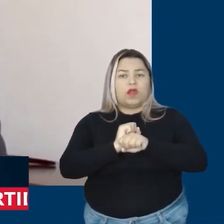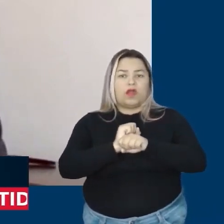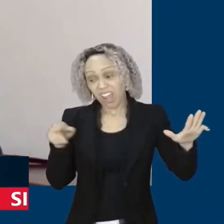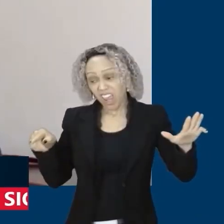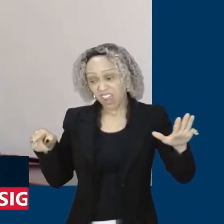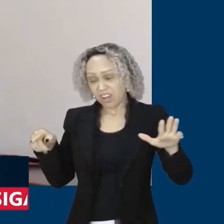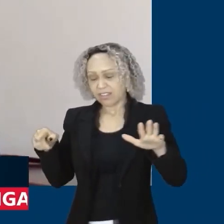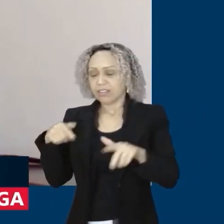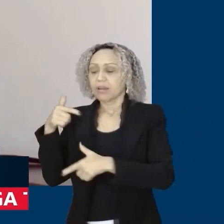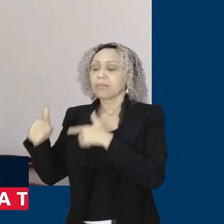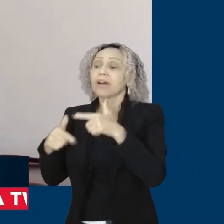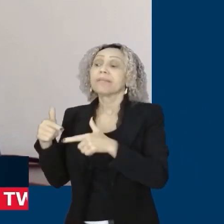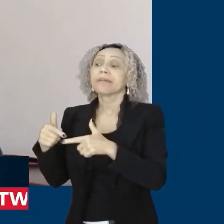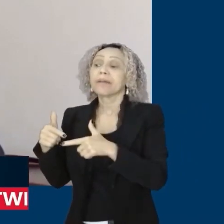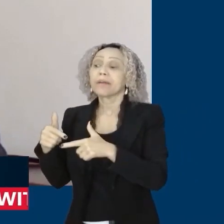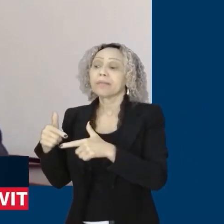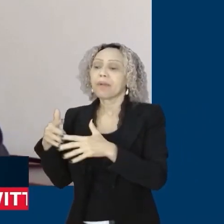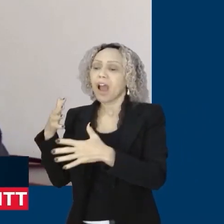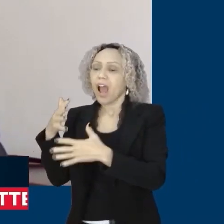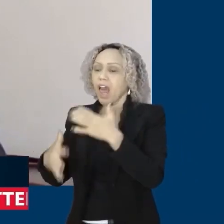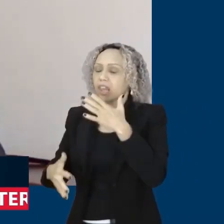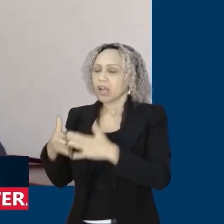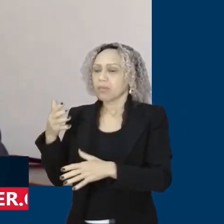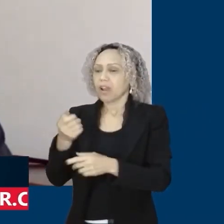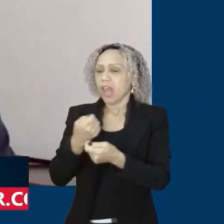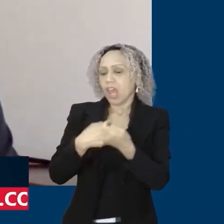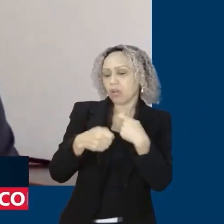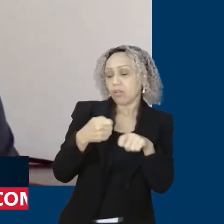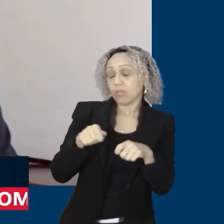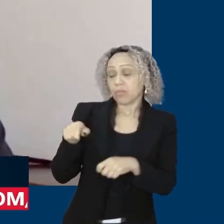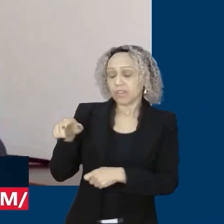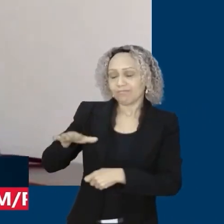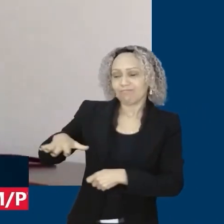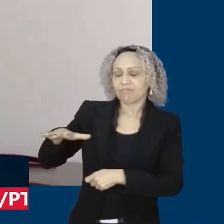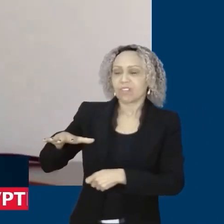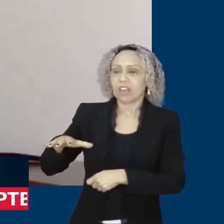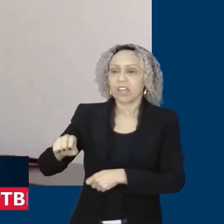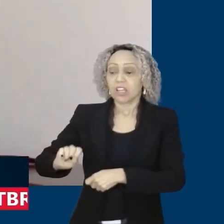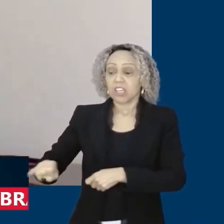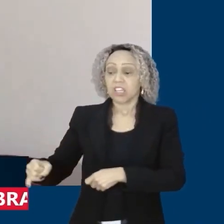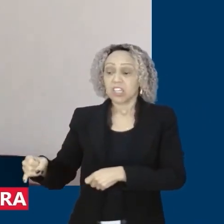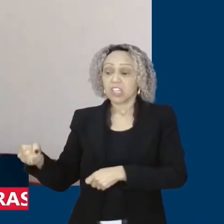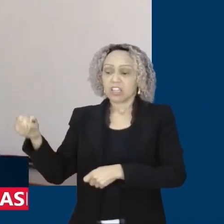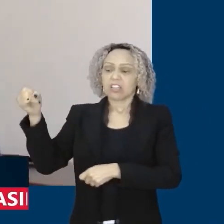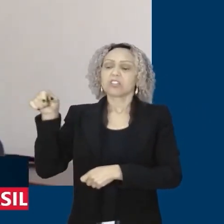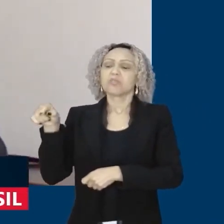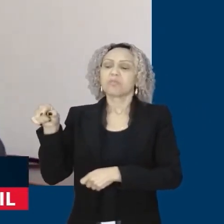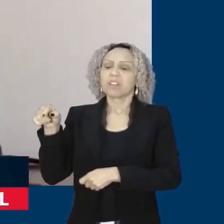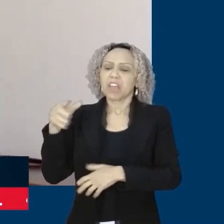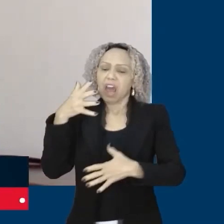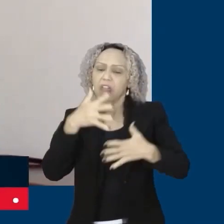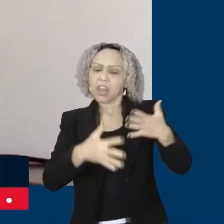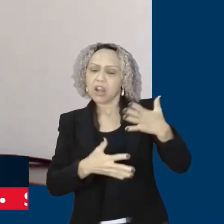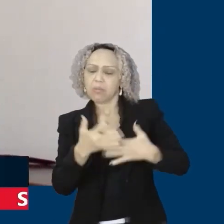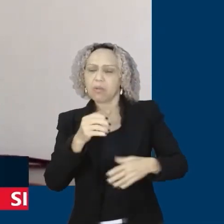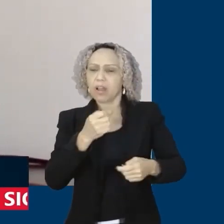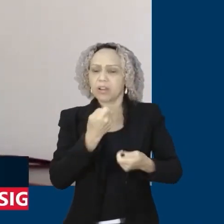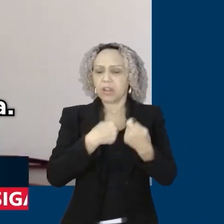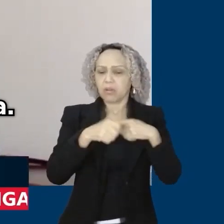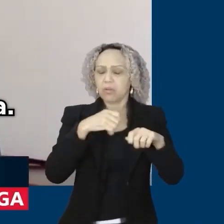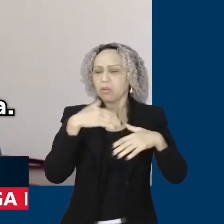brasileira. Eles querem que essa taxa de juros um pouco inviabilize o crescimento econômico e gere uma